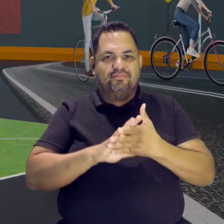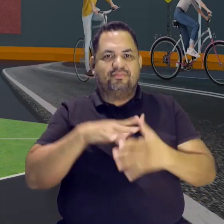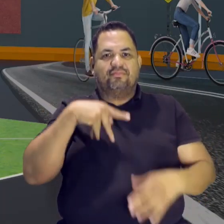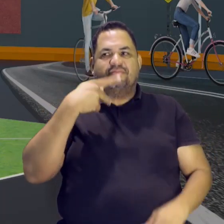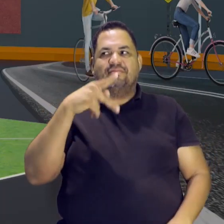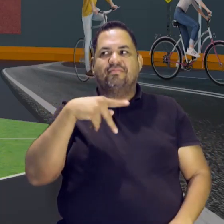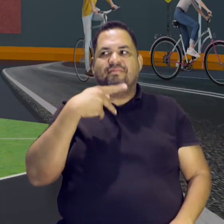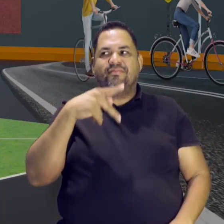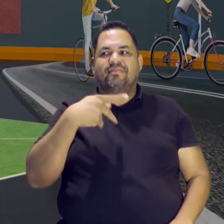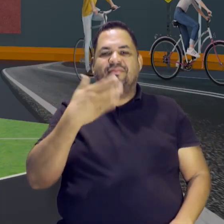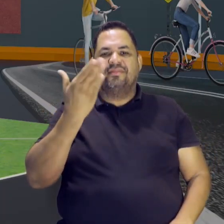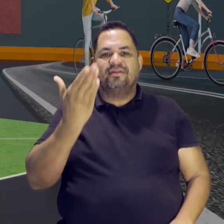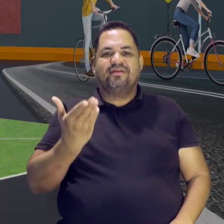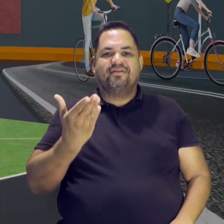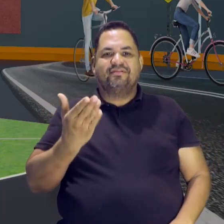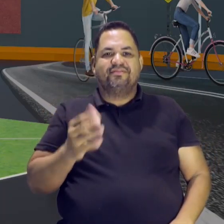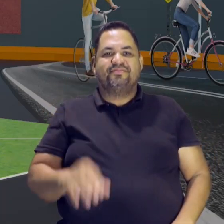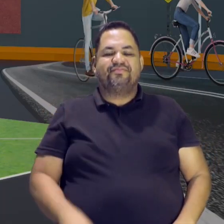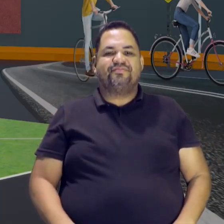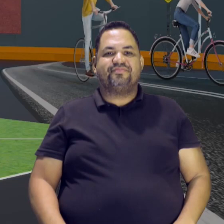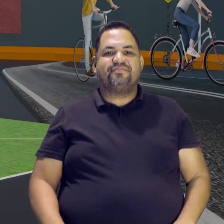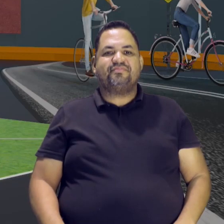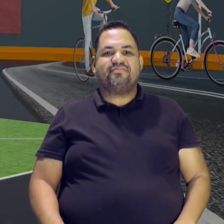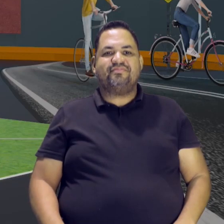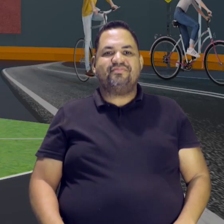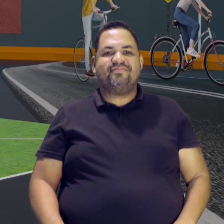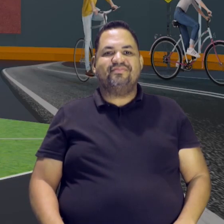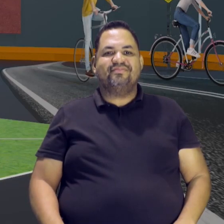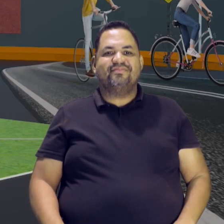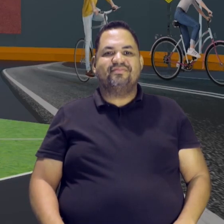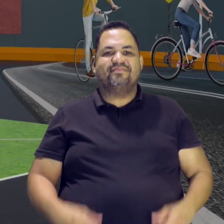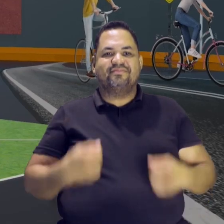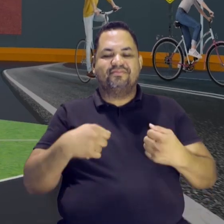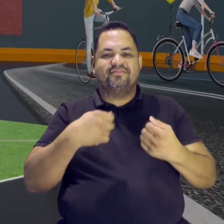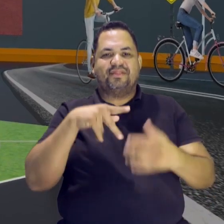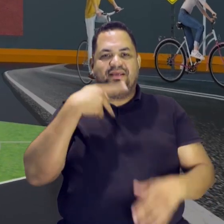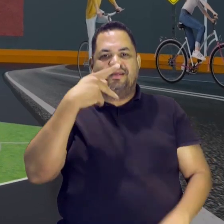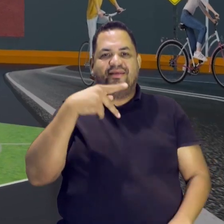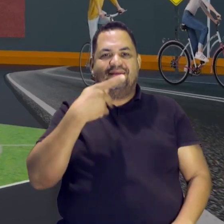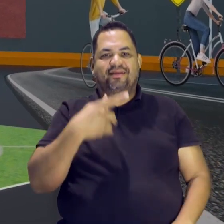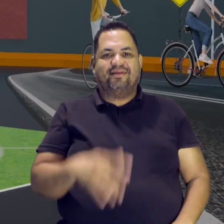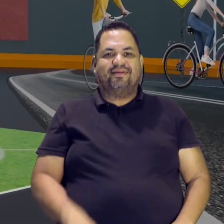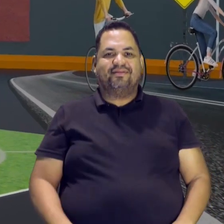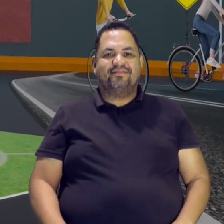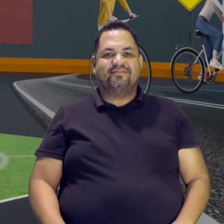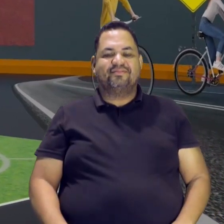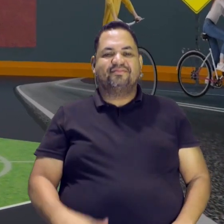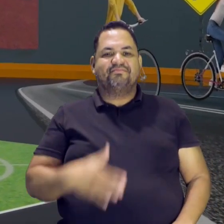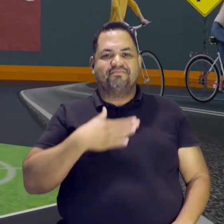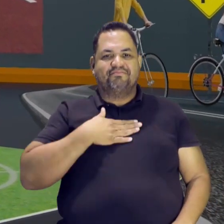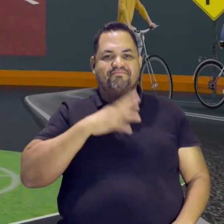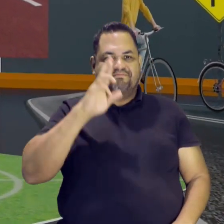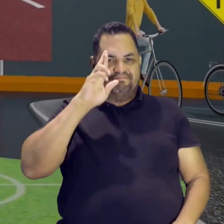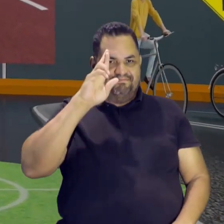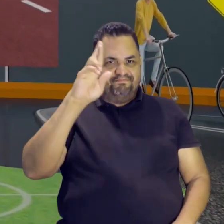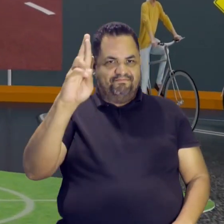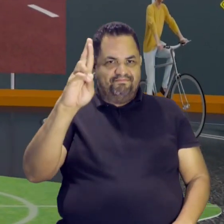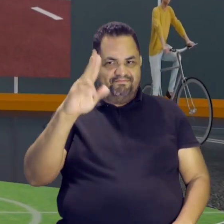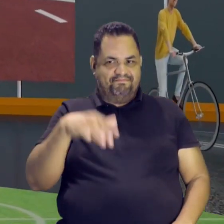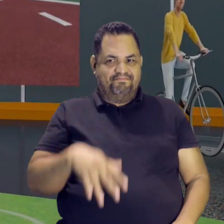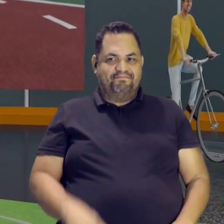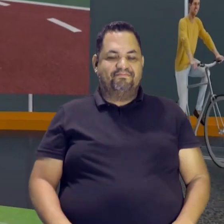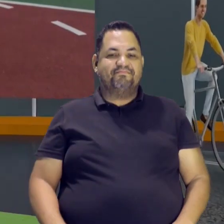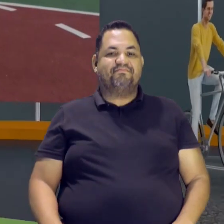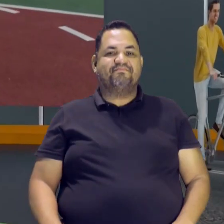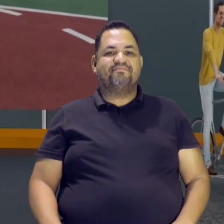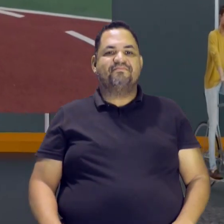vocês. Chega mais perto aqui comigo que eu tenho um negócio sério para contar para vocês. O meu diretor, ele mesmo que está